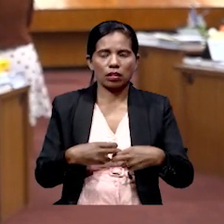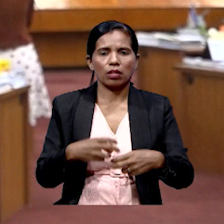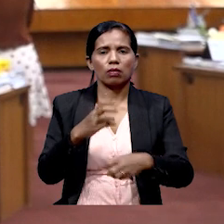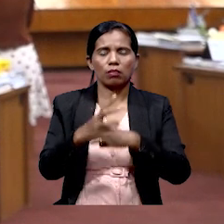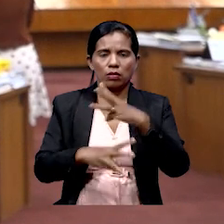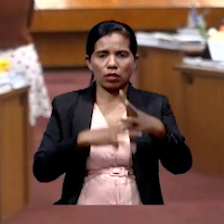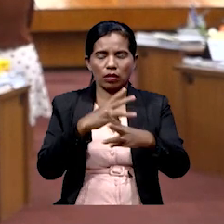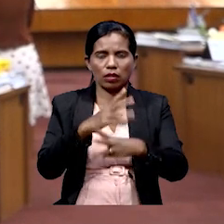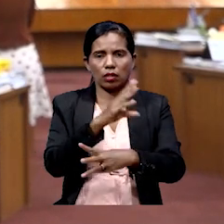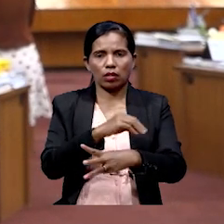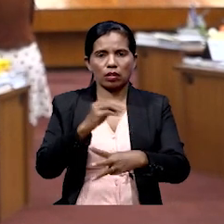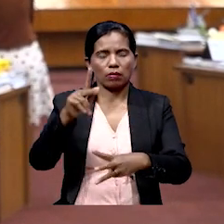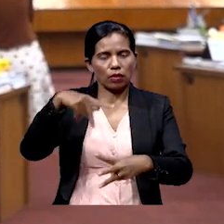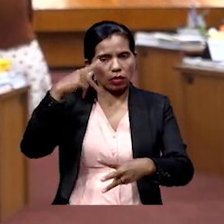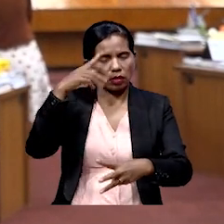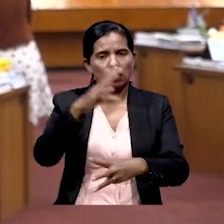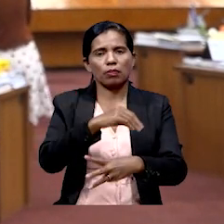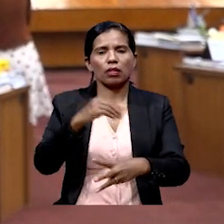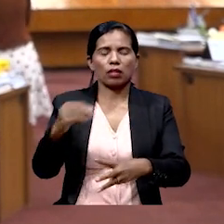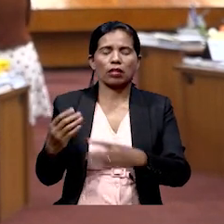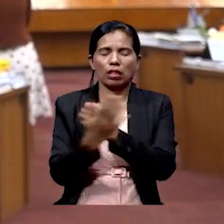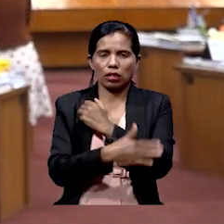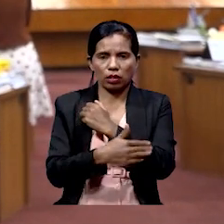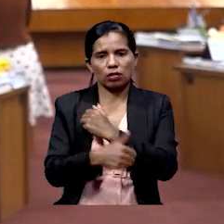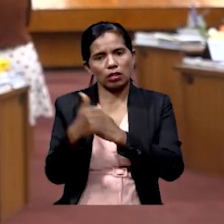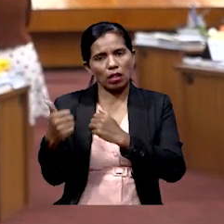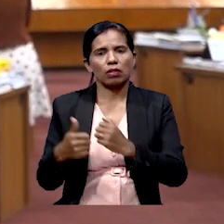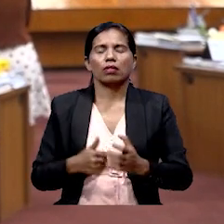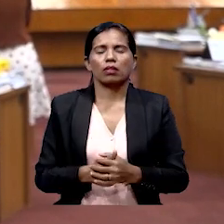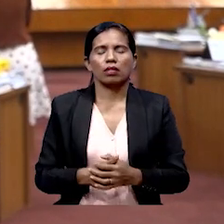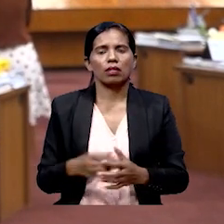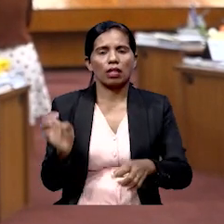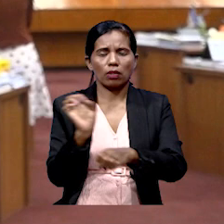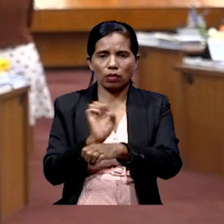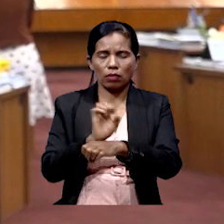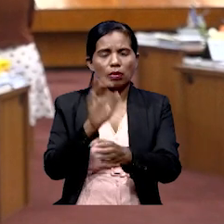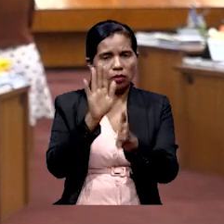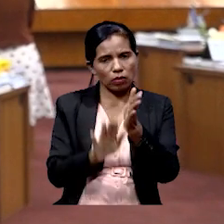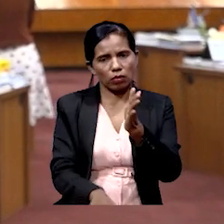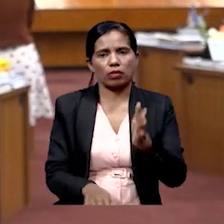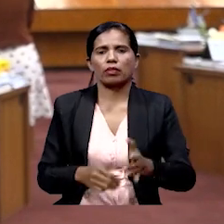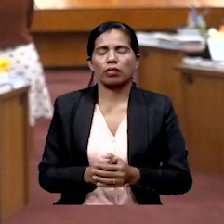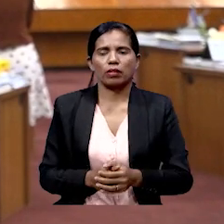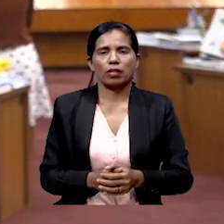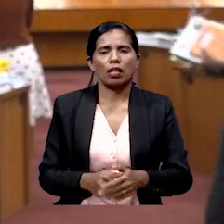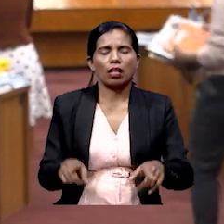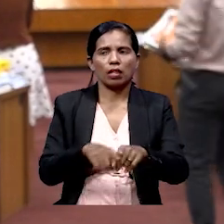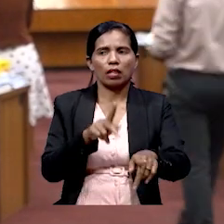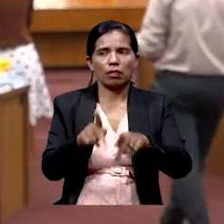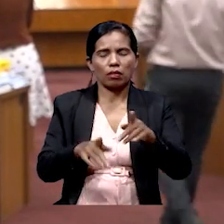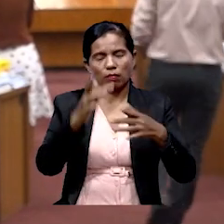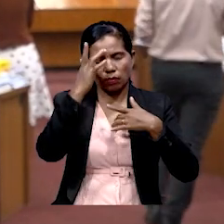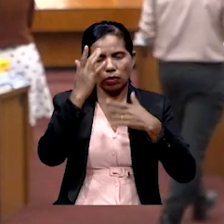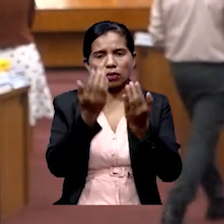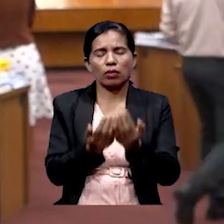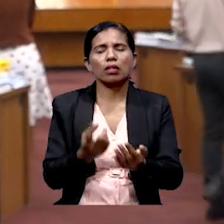mundial crise político crise railar economia mundo kono munu nene ansa mai da kare mo restoran nene saida